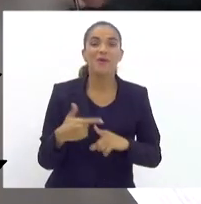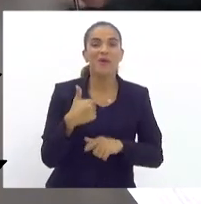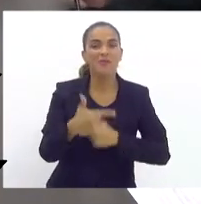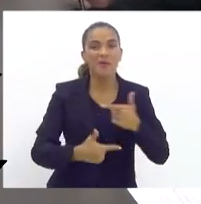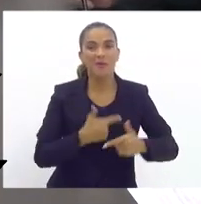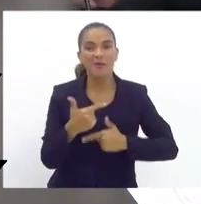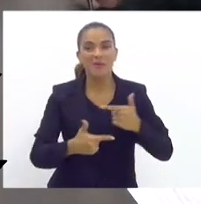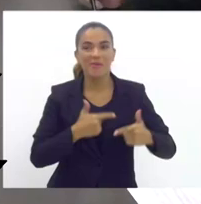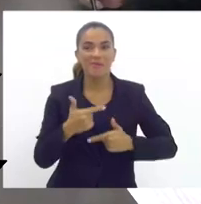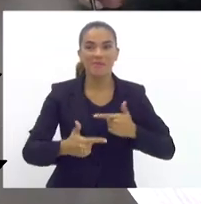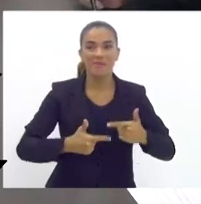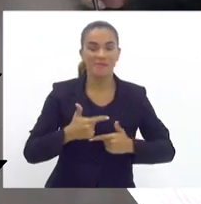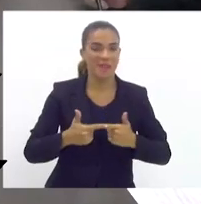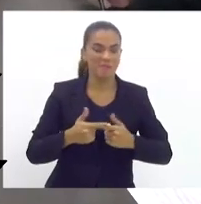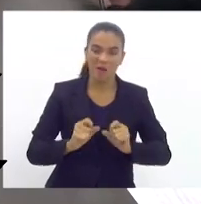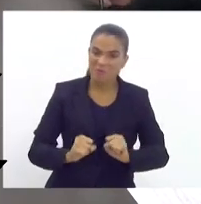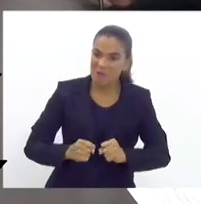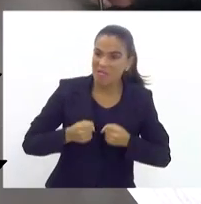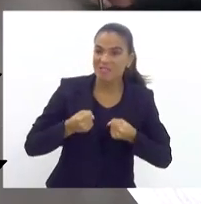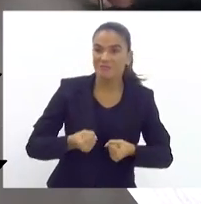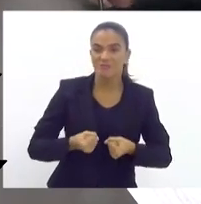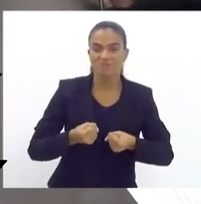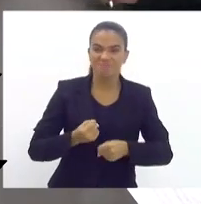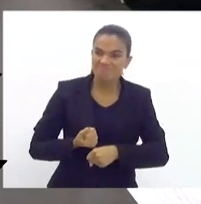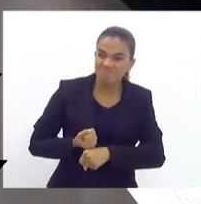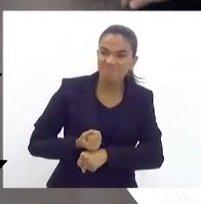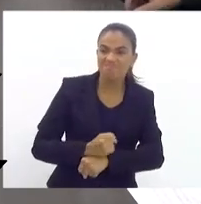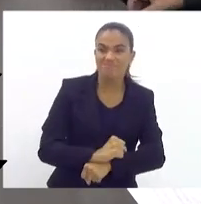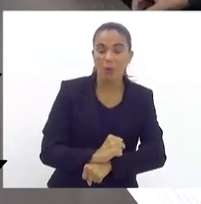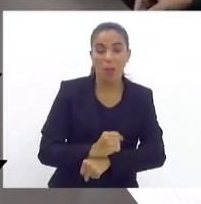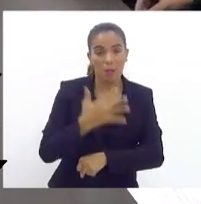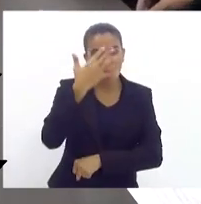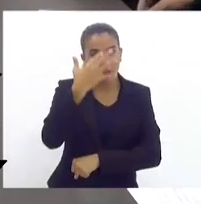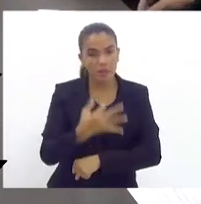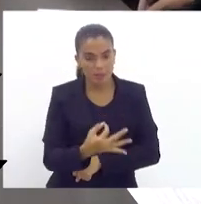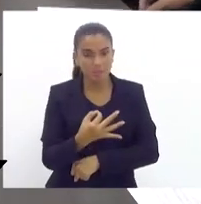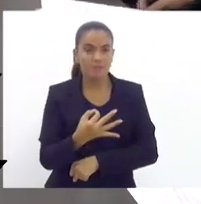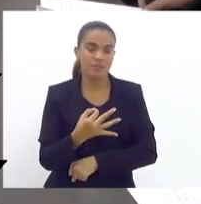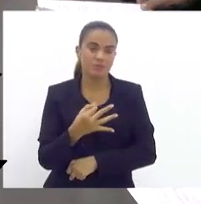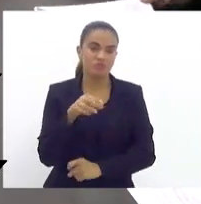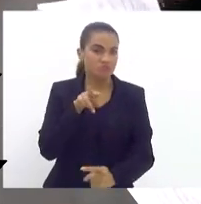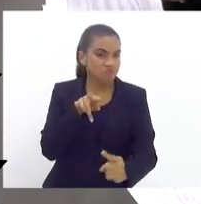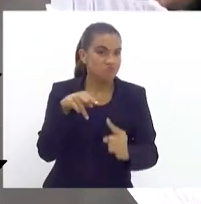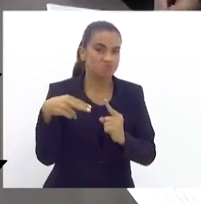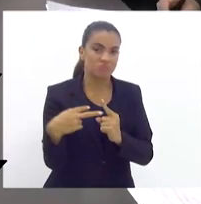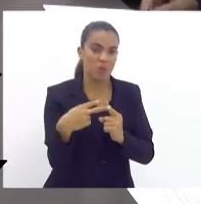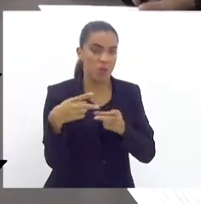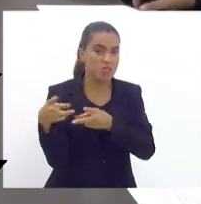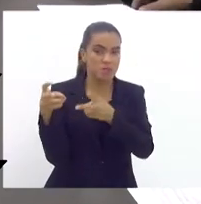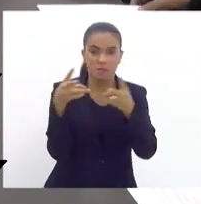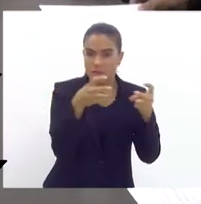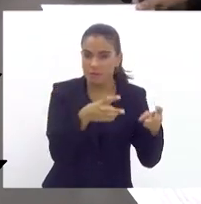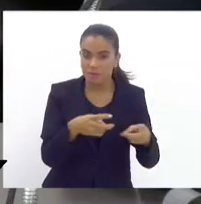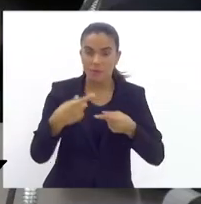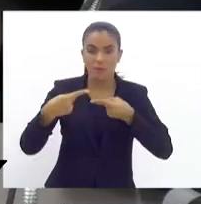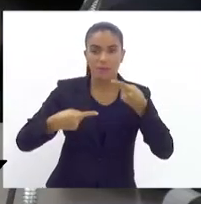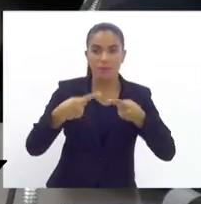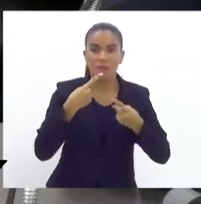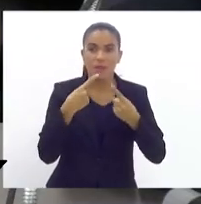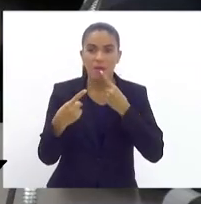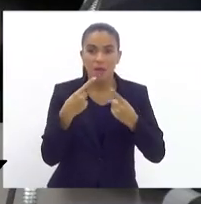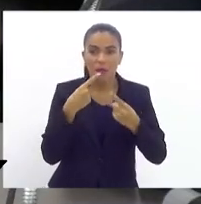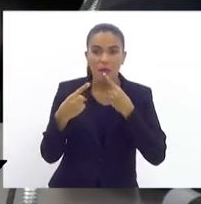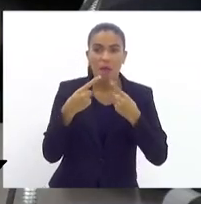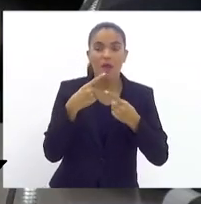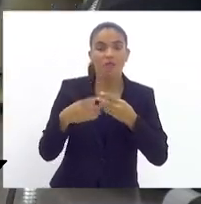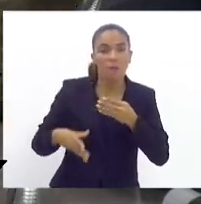trabalho, né, de esforço, ele tinha um entendimento. Diante da nossa percepção e do diálogo que foi construído